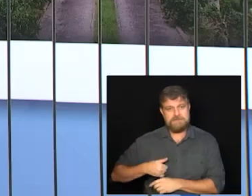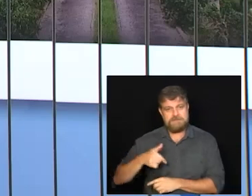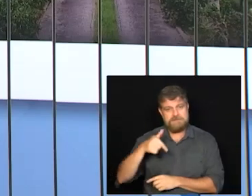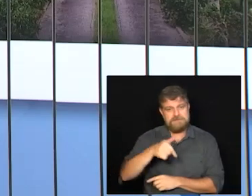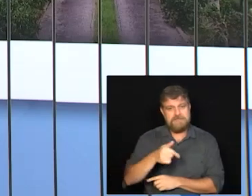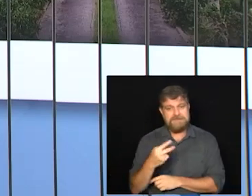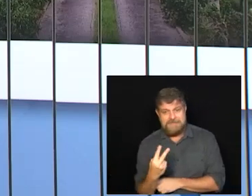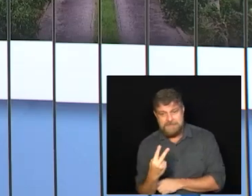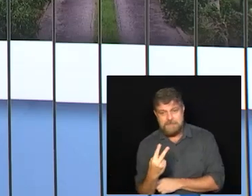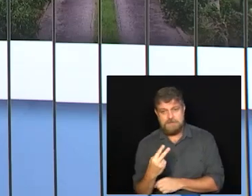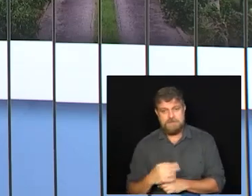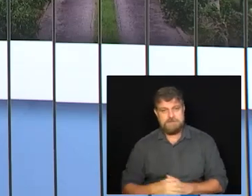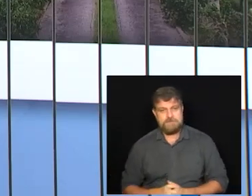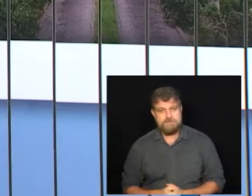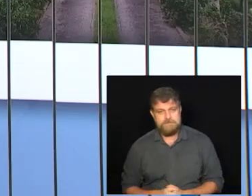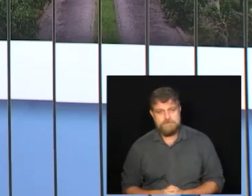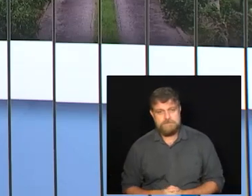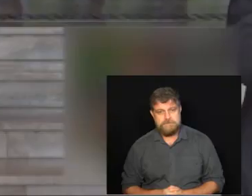anos.